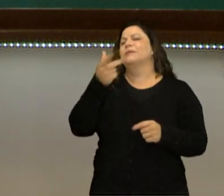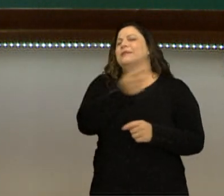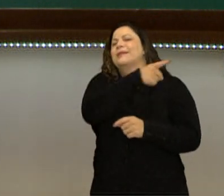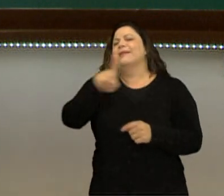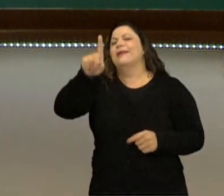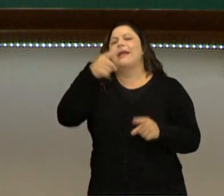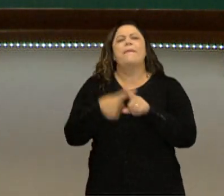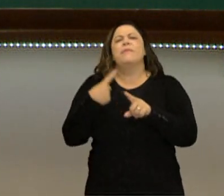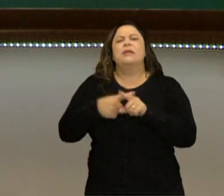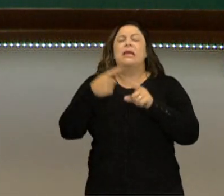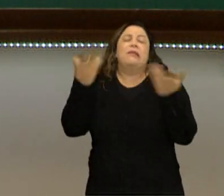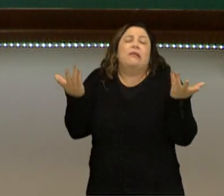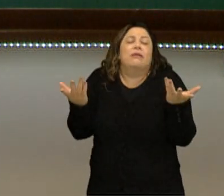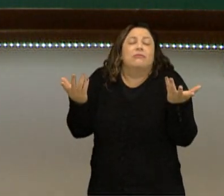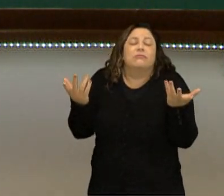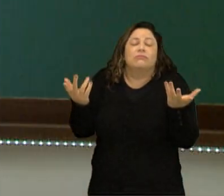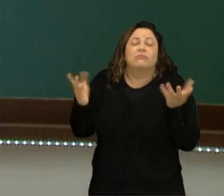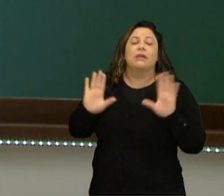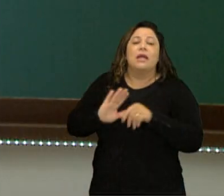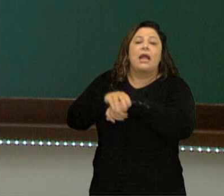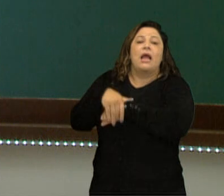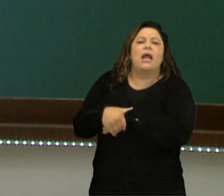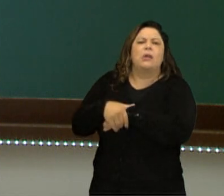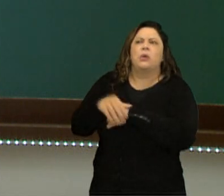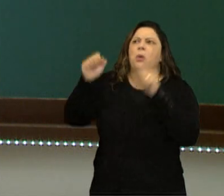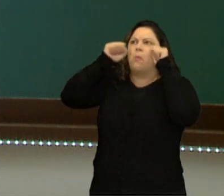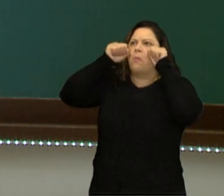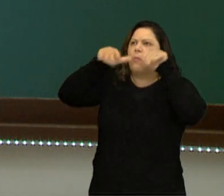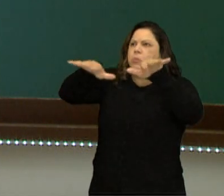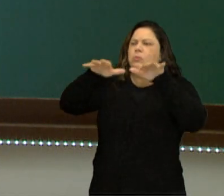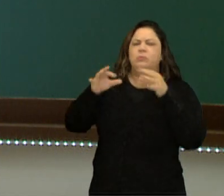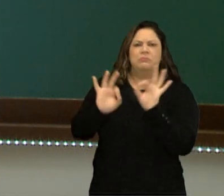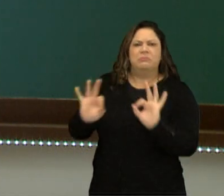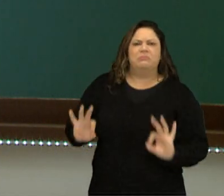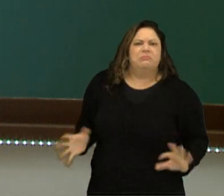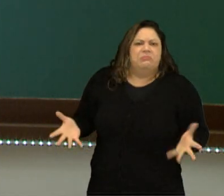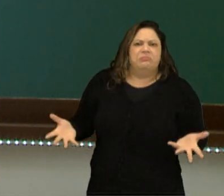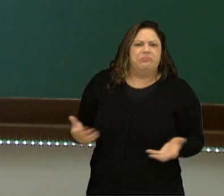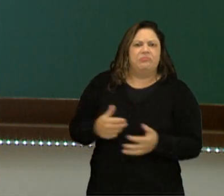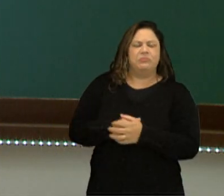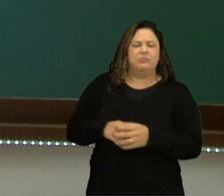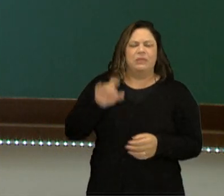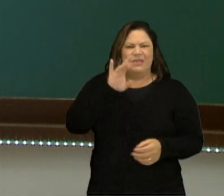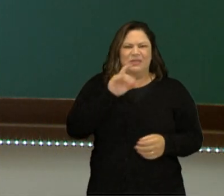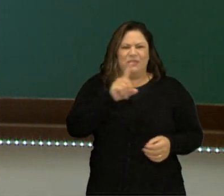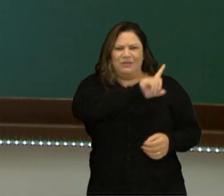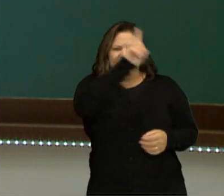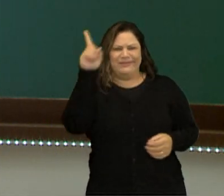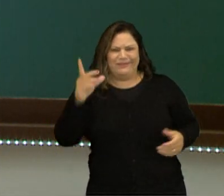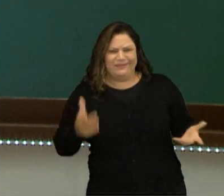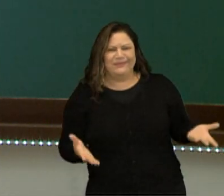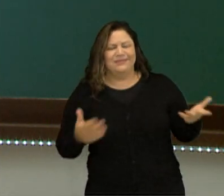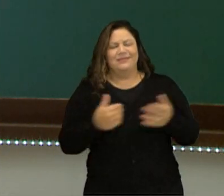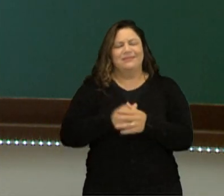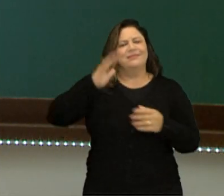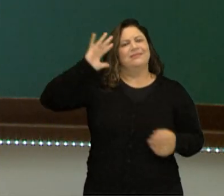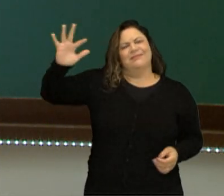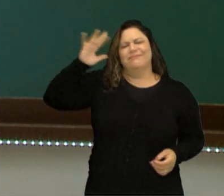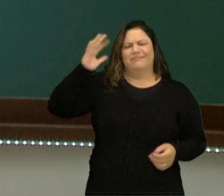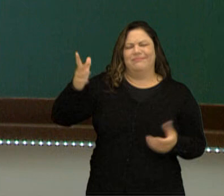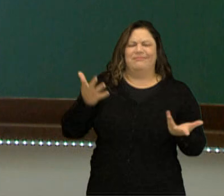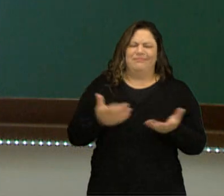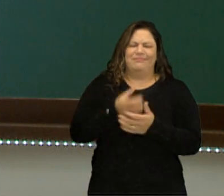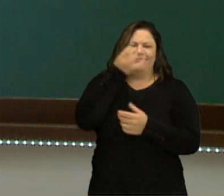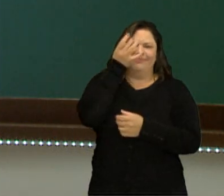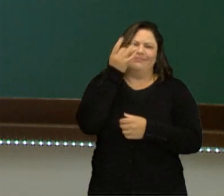sai nada? Se a luz é algo que sai do teu olho, por que à noite não sai nada? Então pense que uma teoria que foi bem fácil de ser